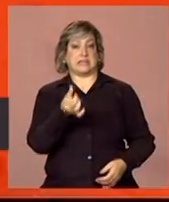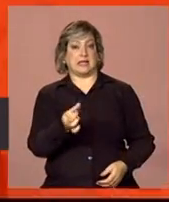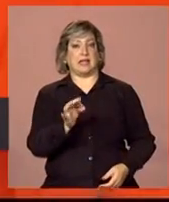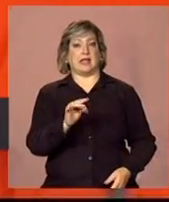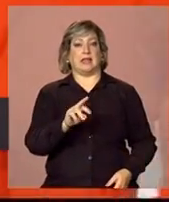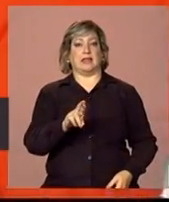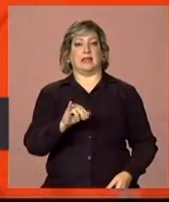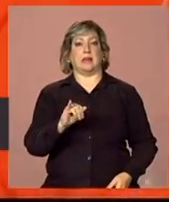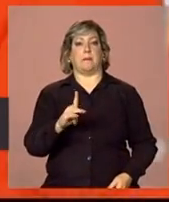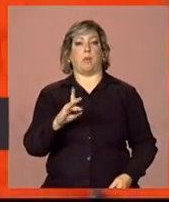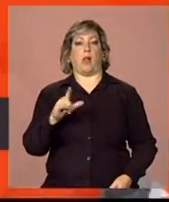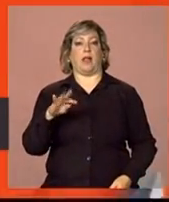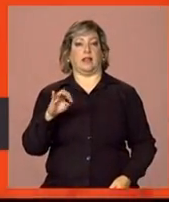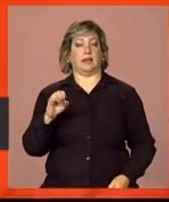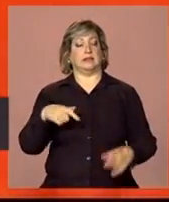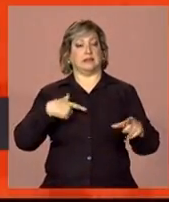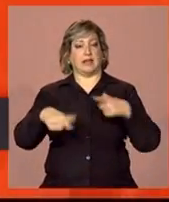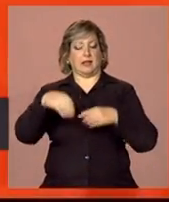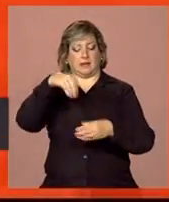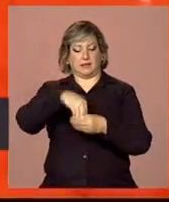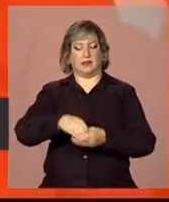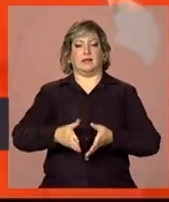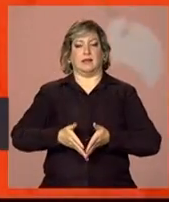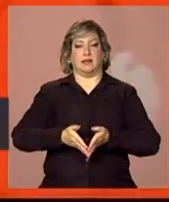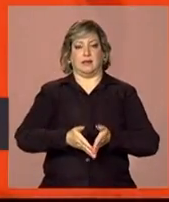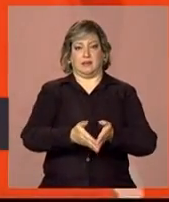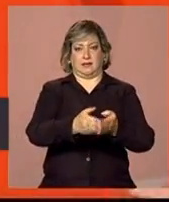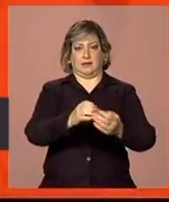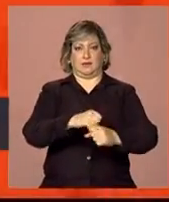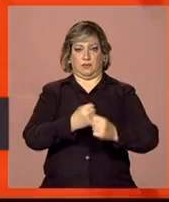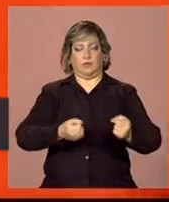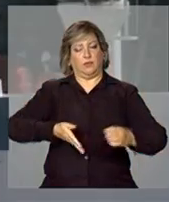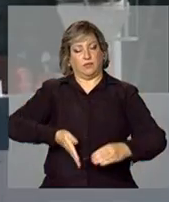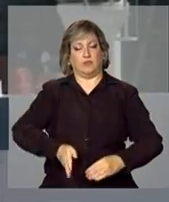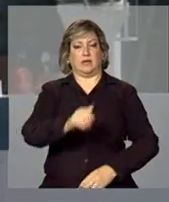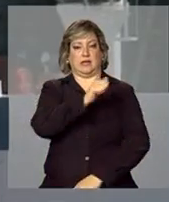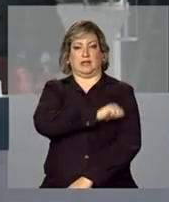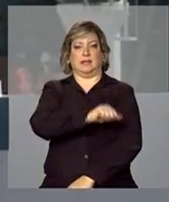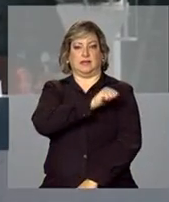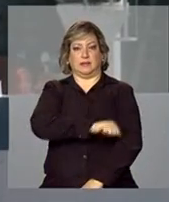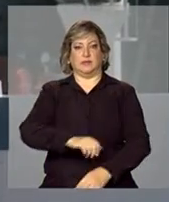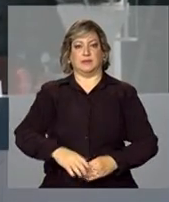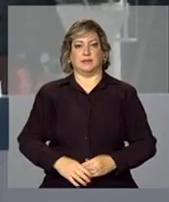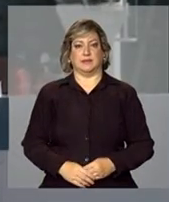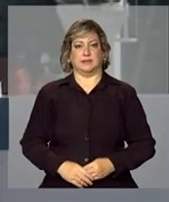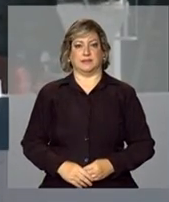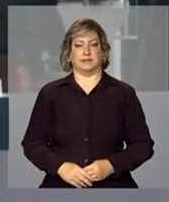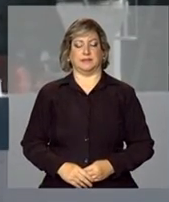tripulantes que vão partir no Zumbi dos Palmares rumo ao Rio de